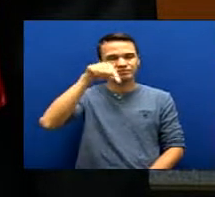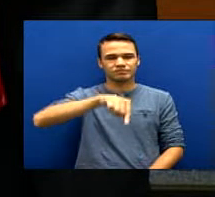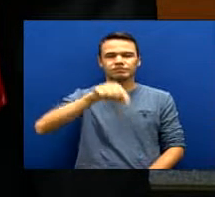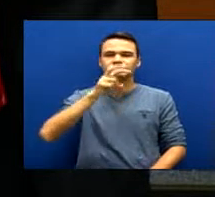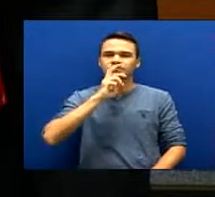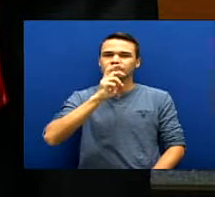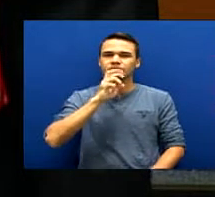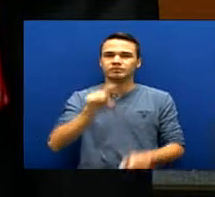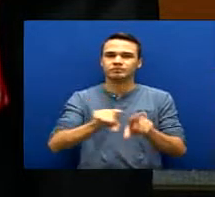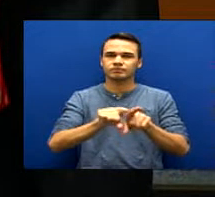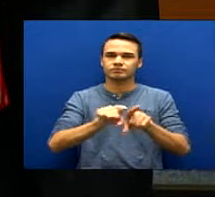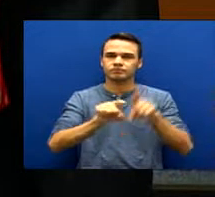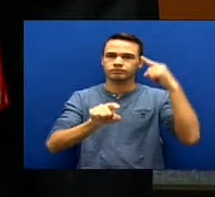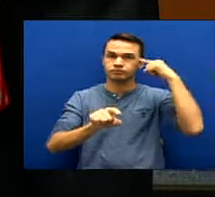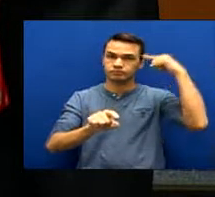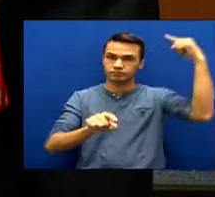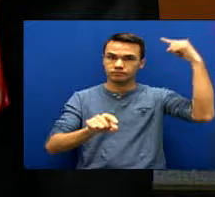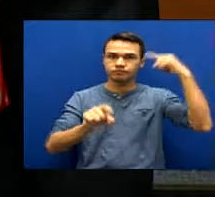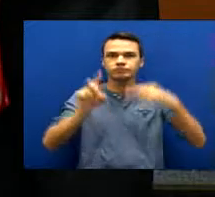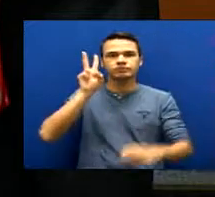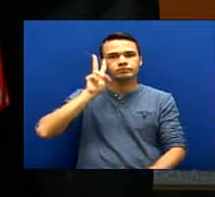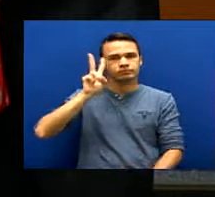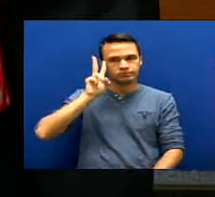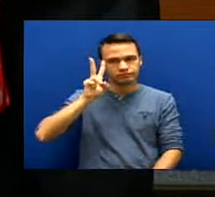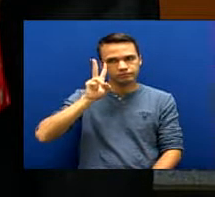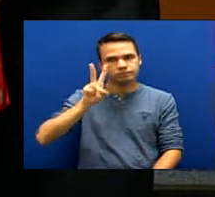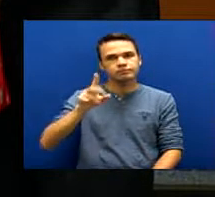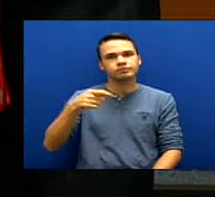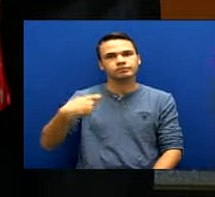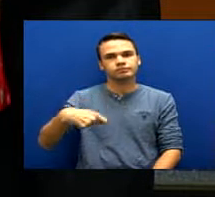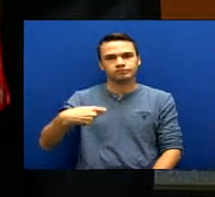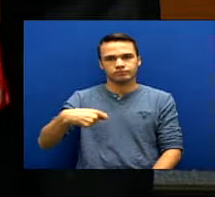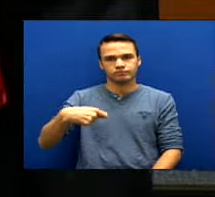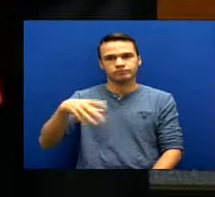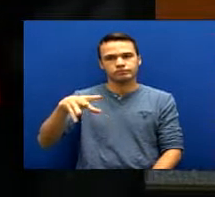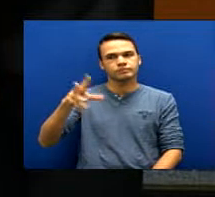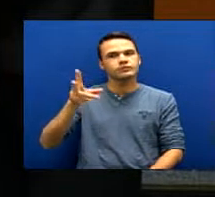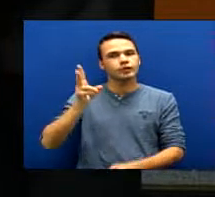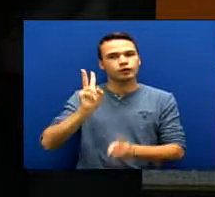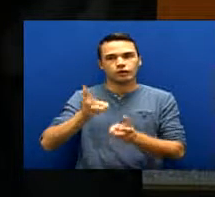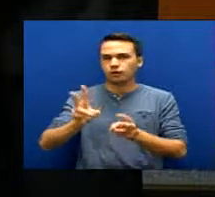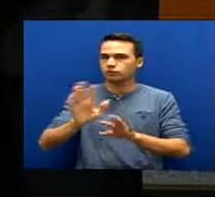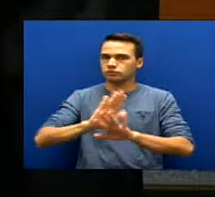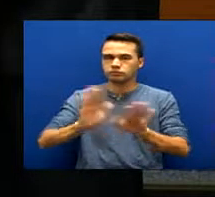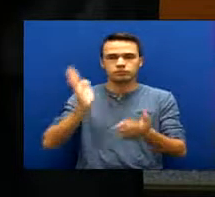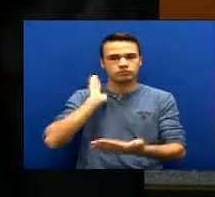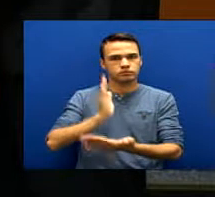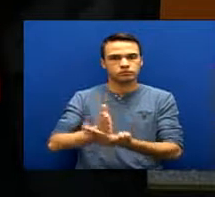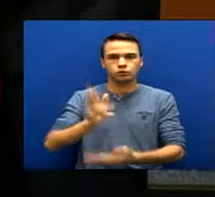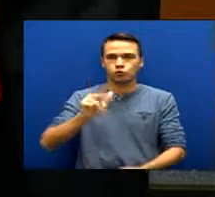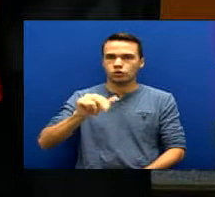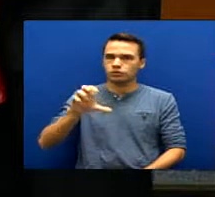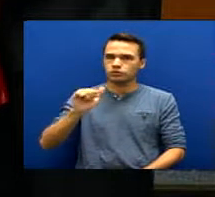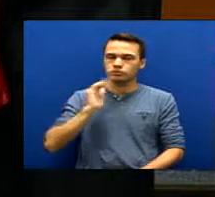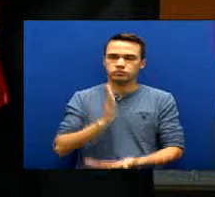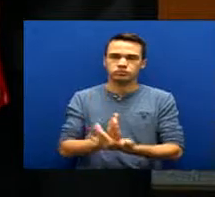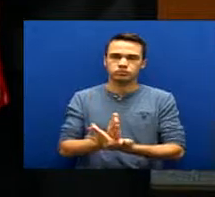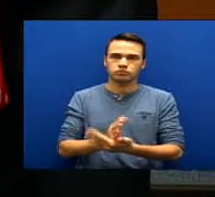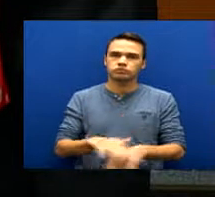com essa kipá. E nós, cristãos, temos essa relação muito próxima.